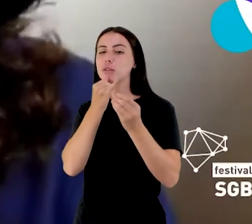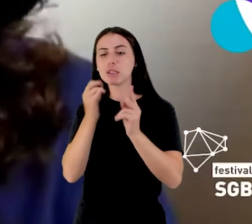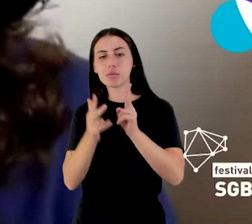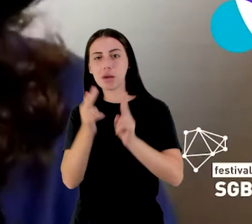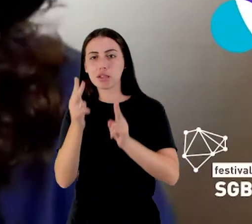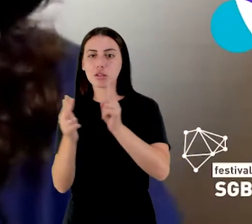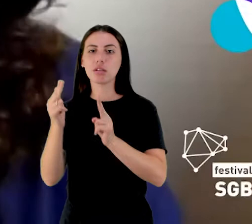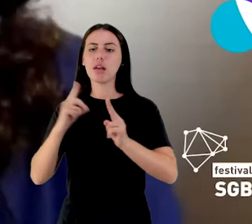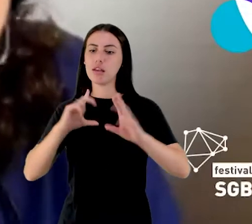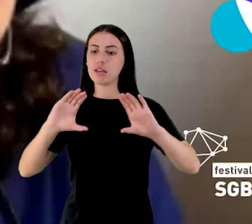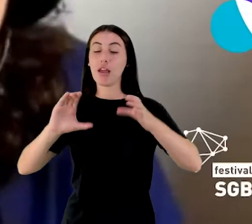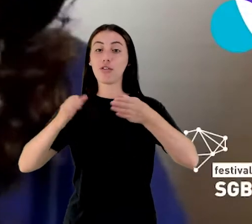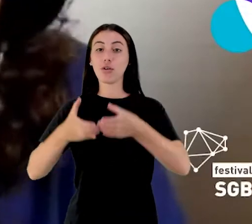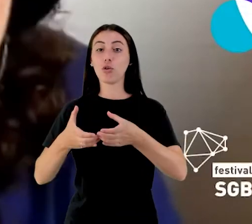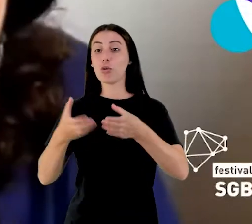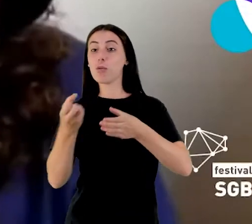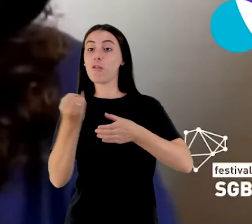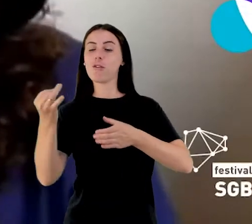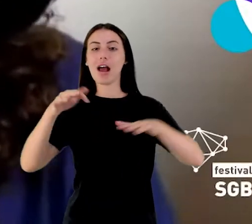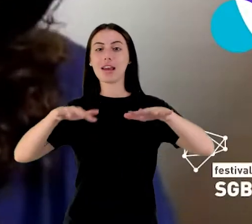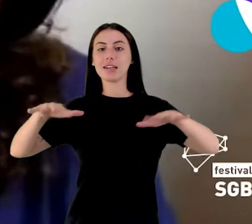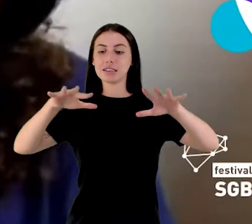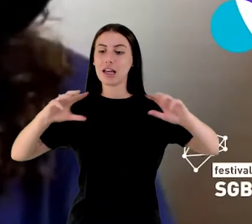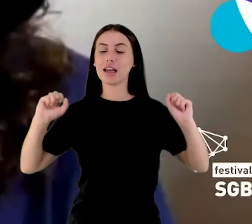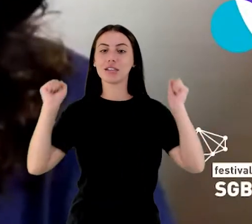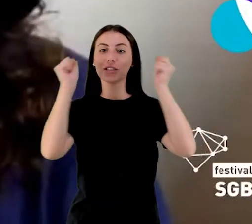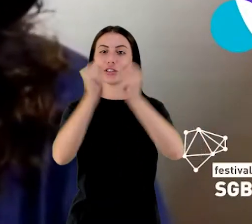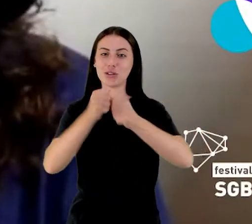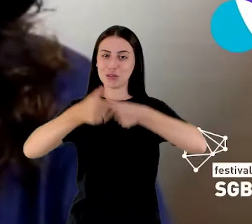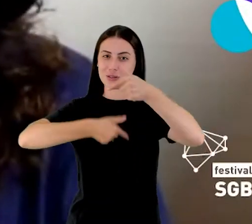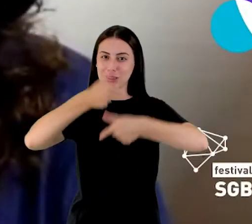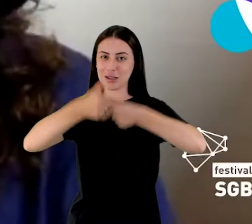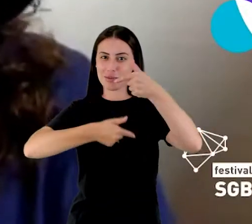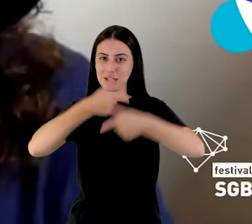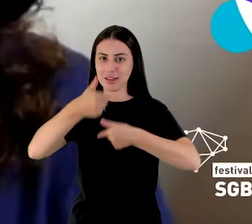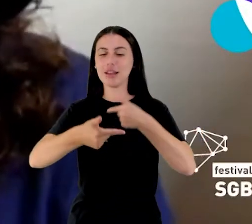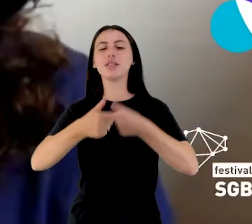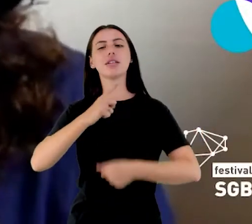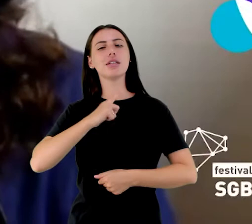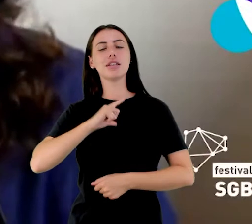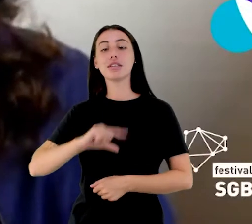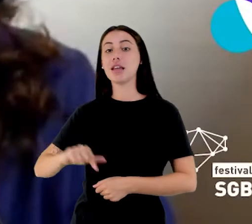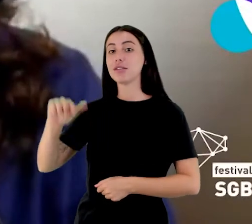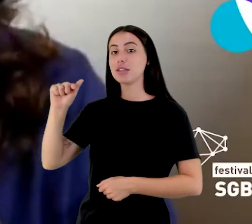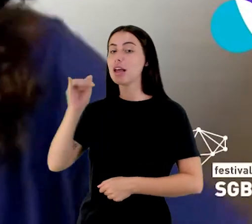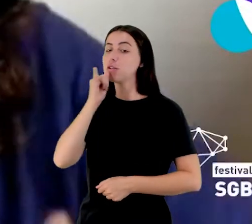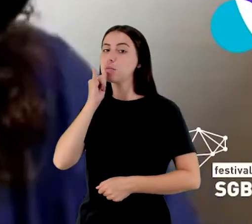formas próximas e outro tipo de abordagem para fazer com que as pessoas se abram e